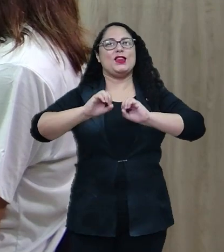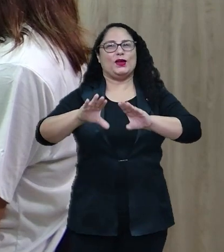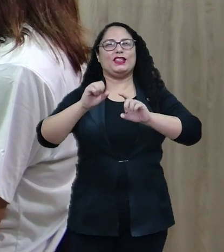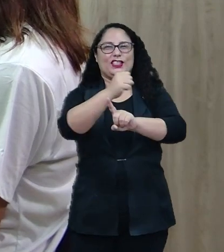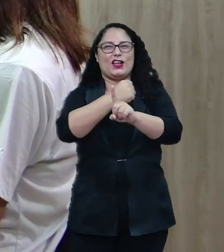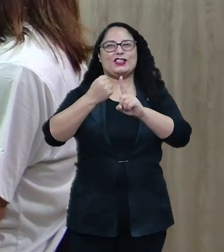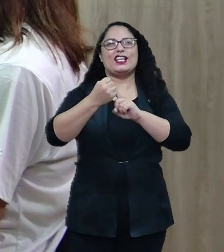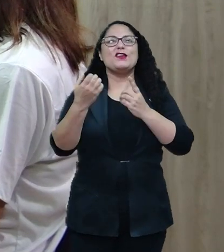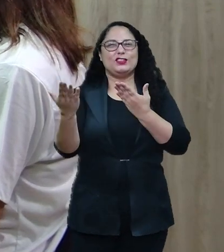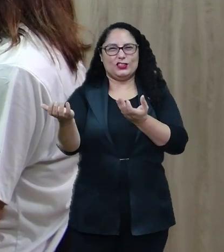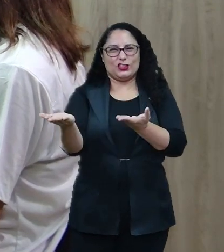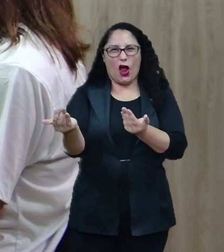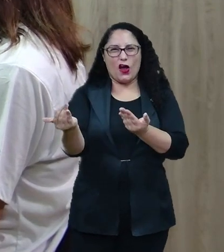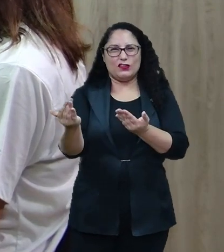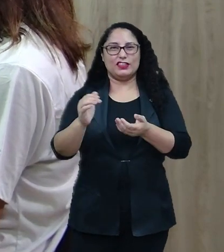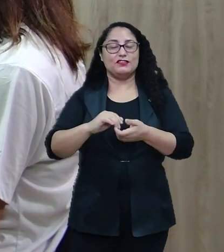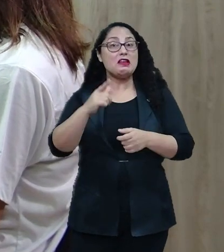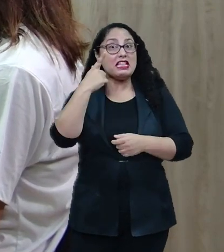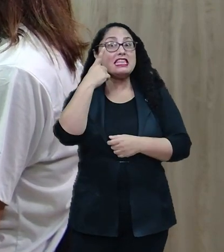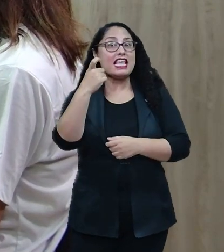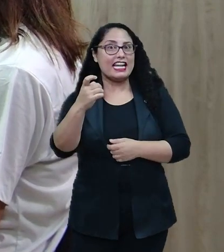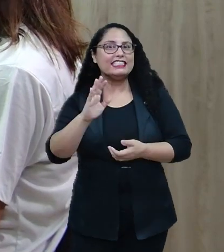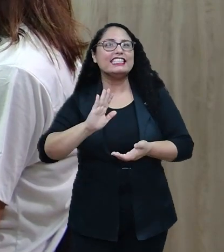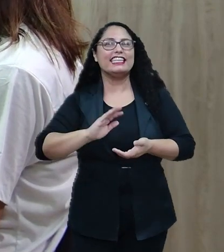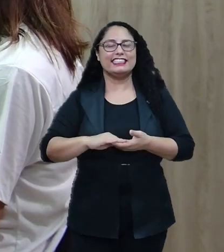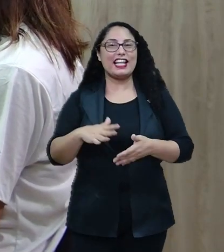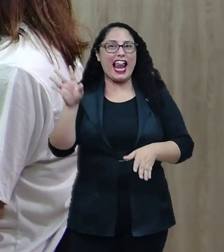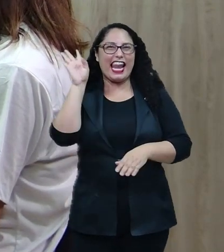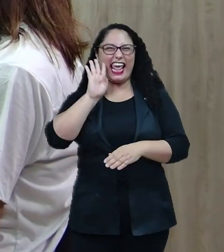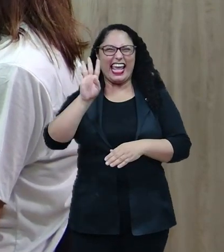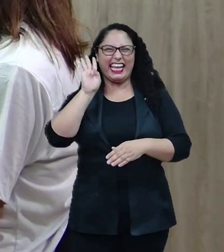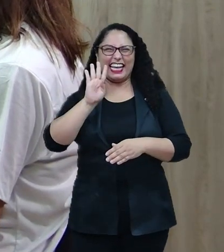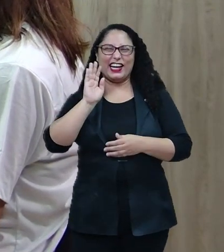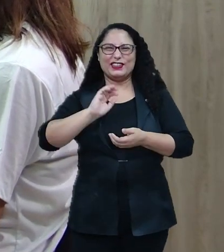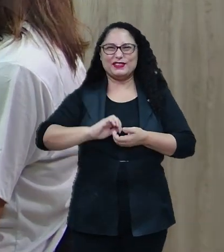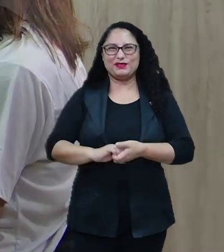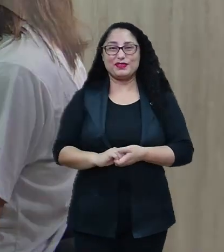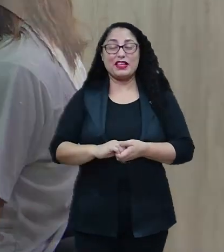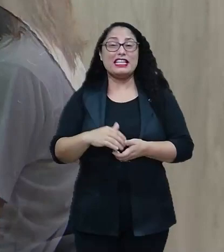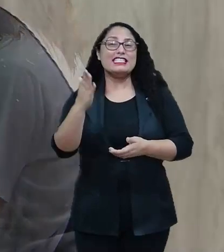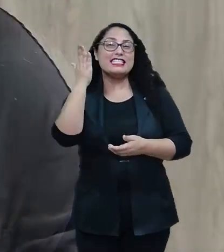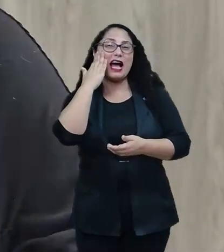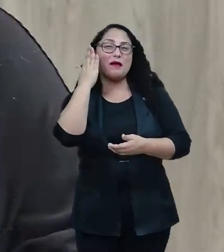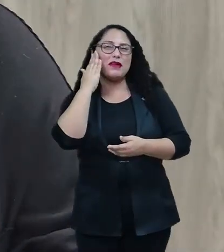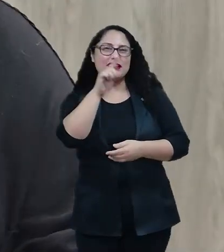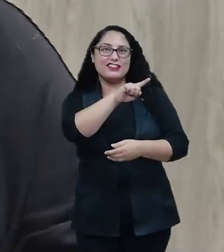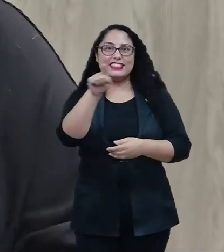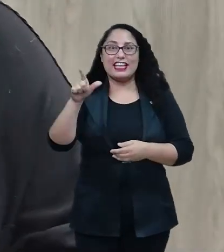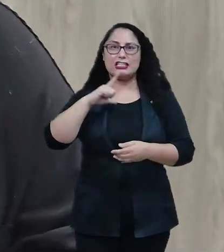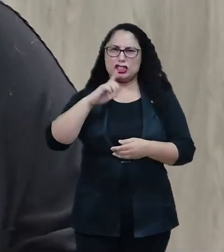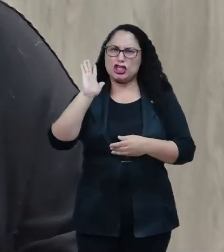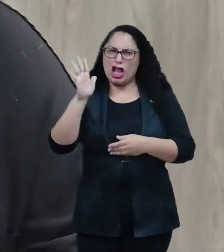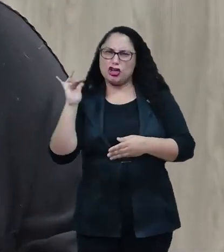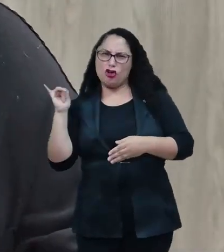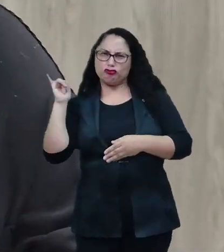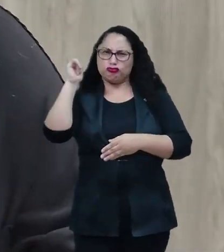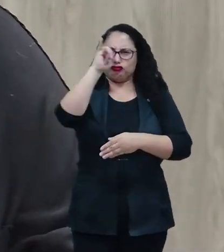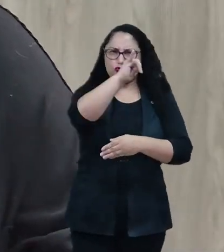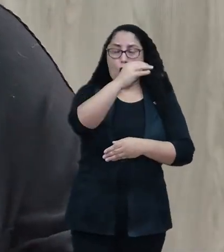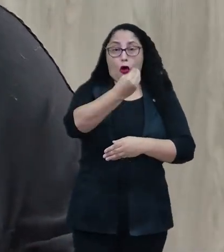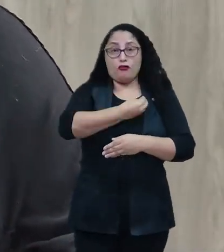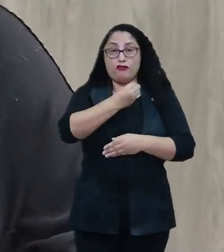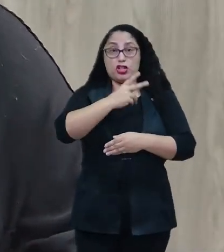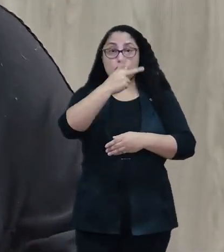com jovens lá. Muito interessante. Legal, gente. Eu queria saber se vocês já tinham viajado ou morado